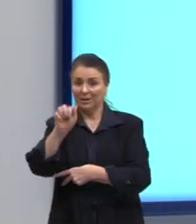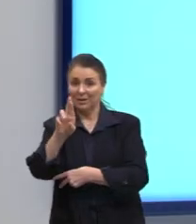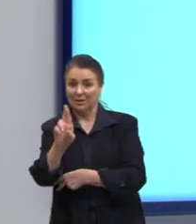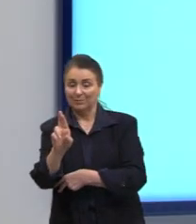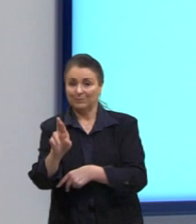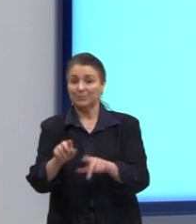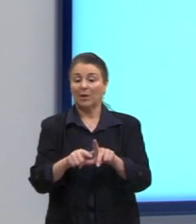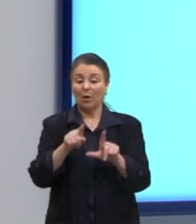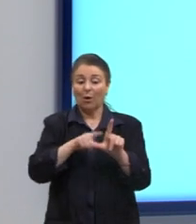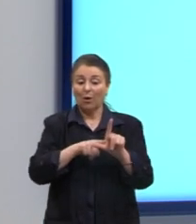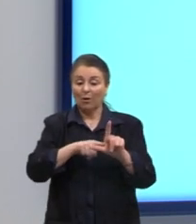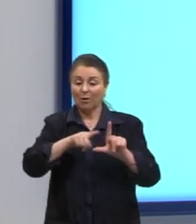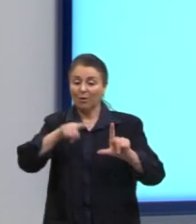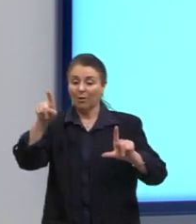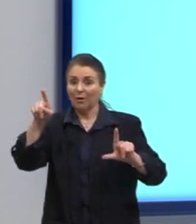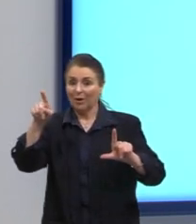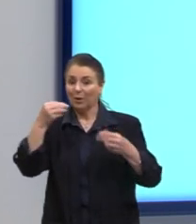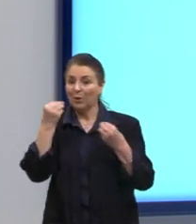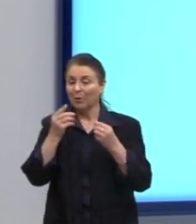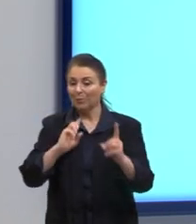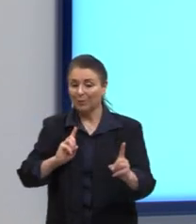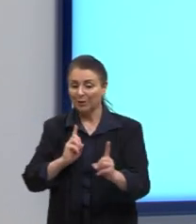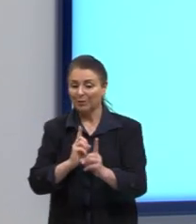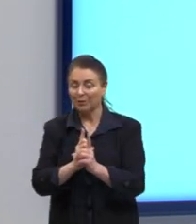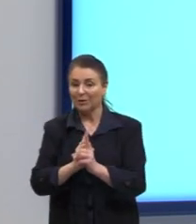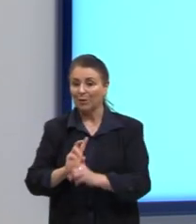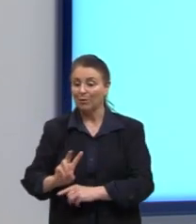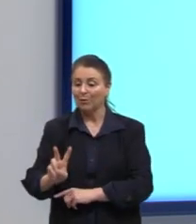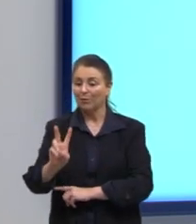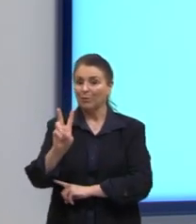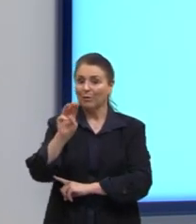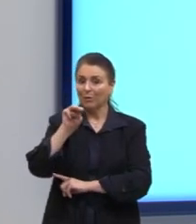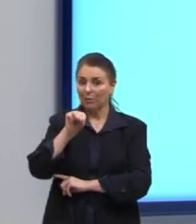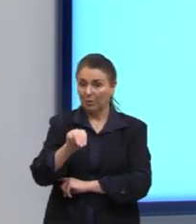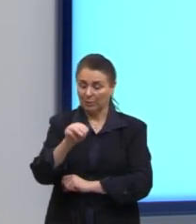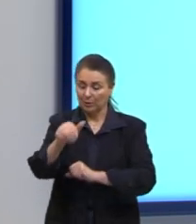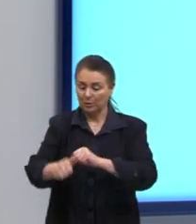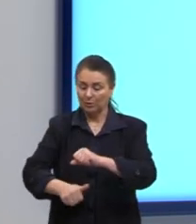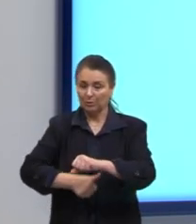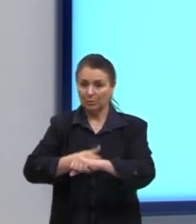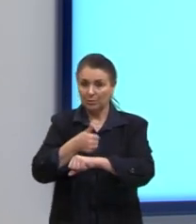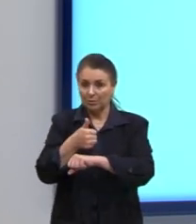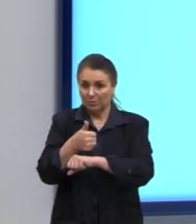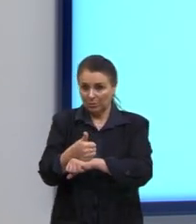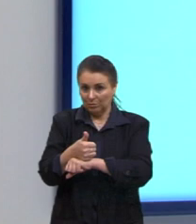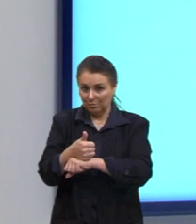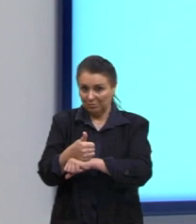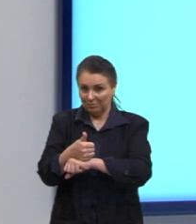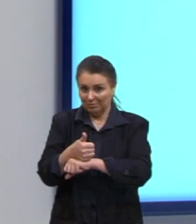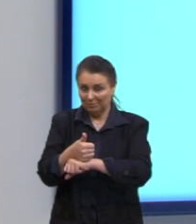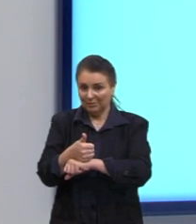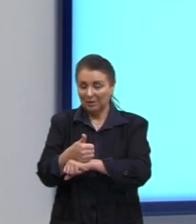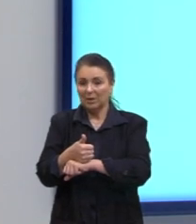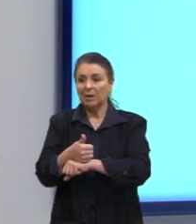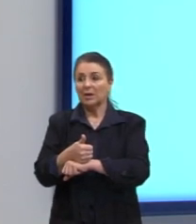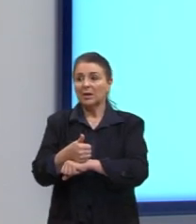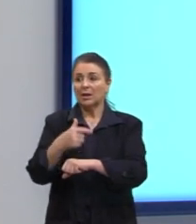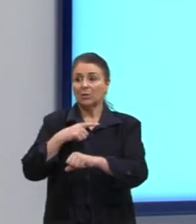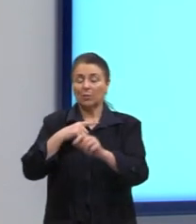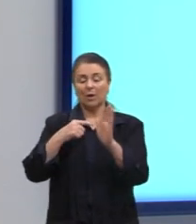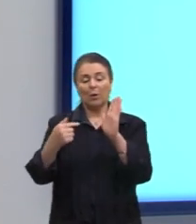nós vamos encontrar o valor de n substituindo né justamente para chegar nesse ponto aqui